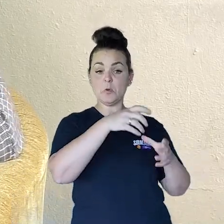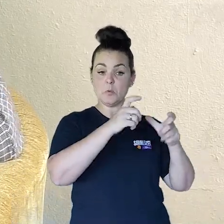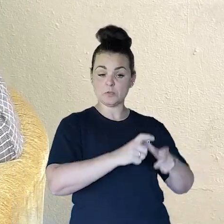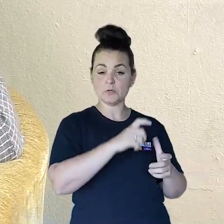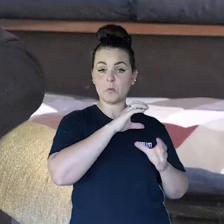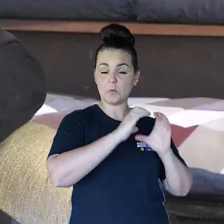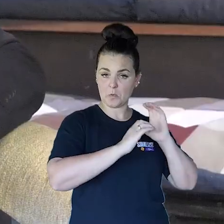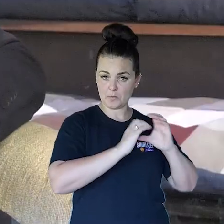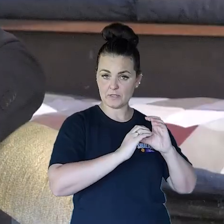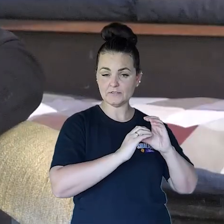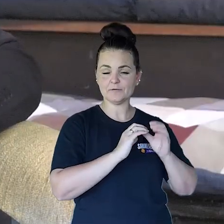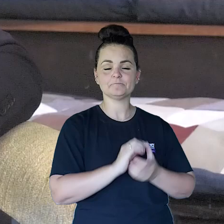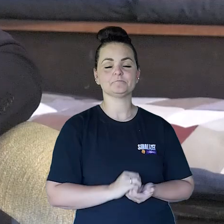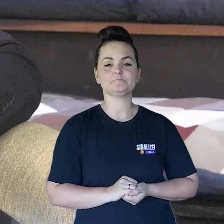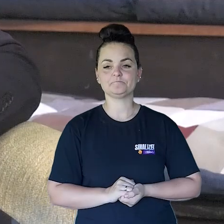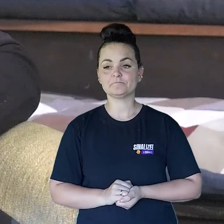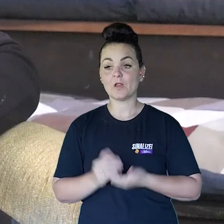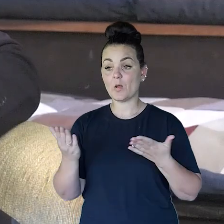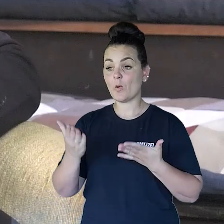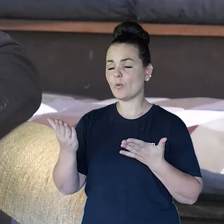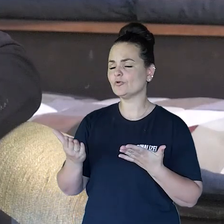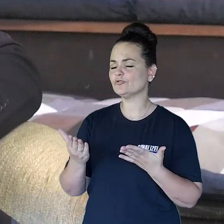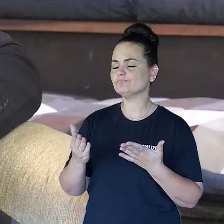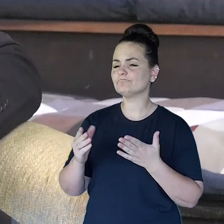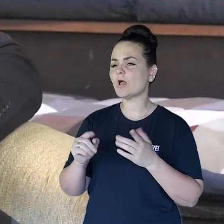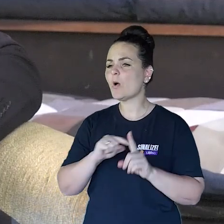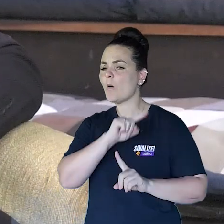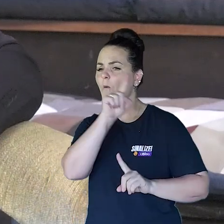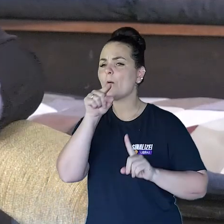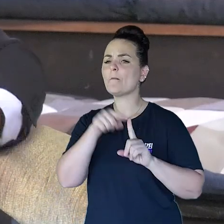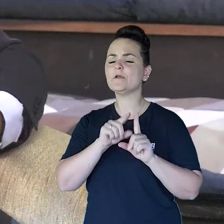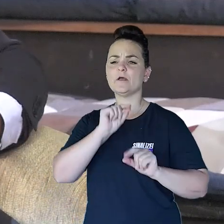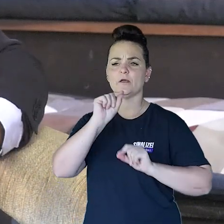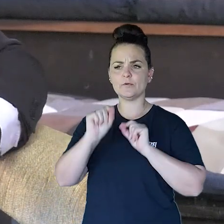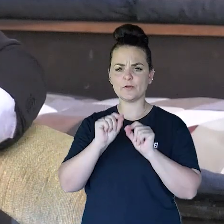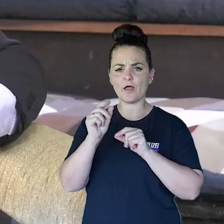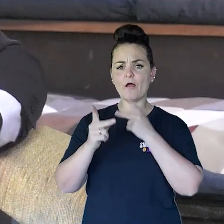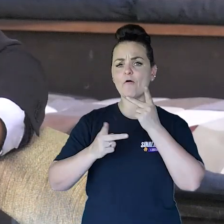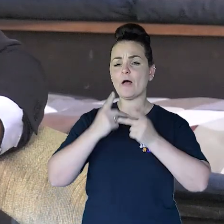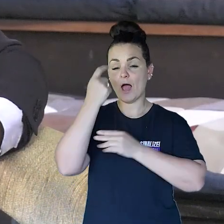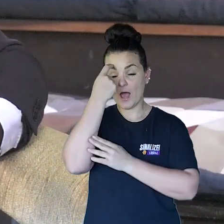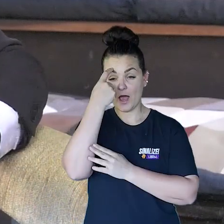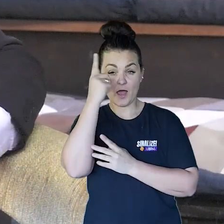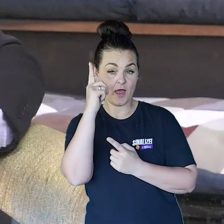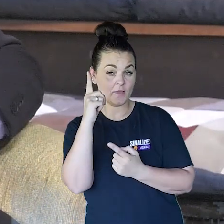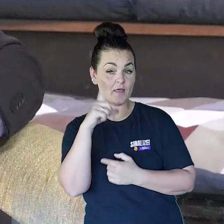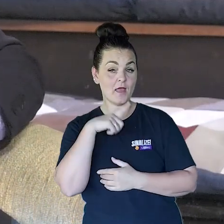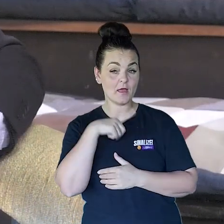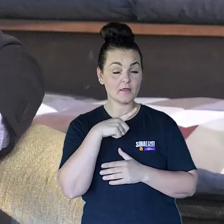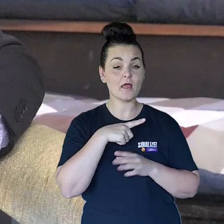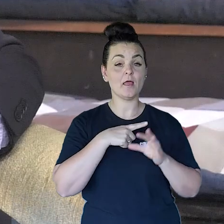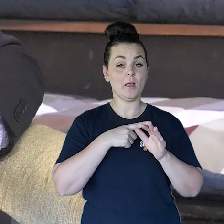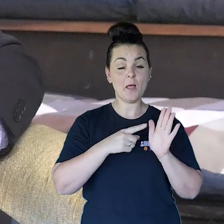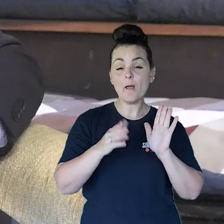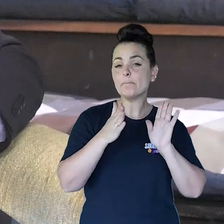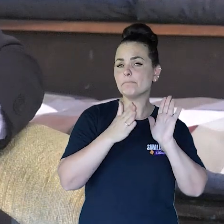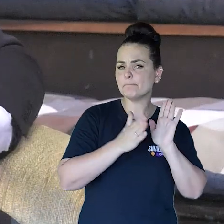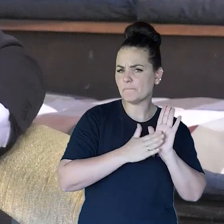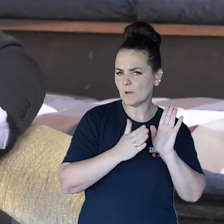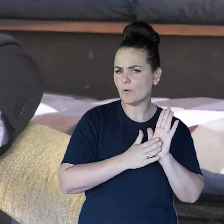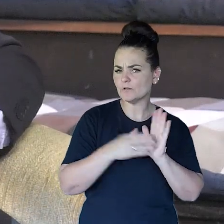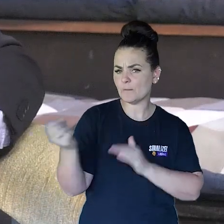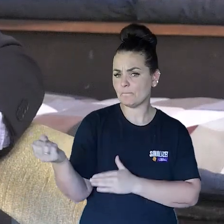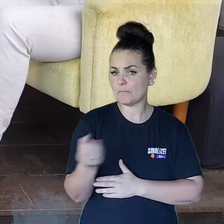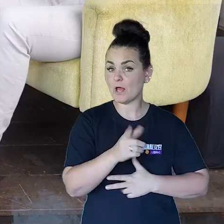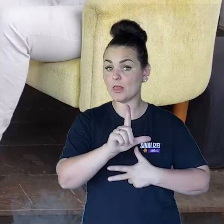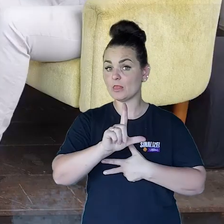à disposição. Hoje, a ideia é que possamos falar um pouco sobre a sua trajetória, suas ideias e propostas, para a